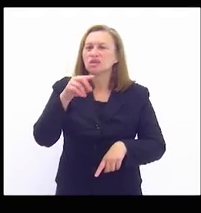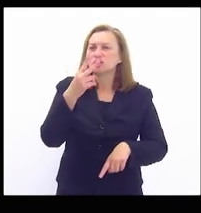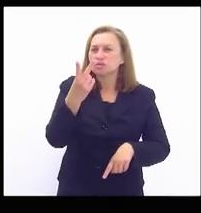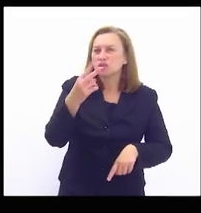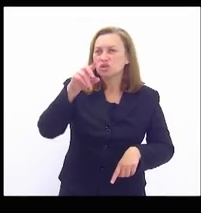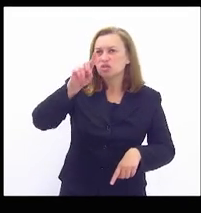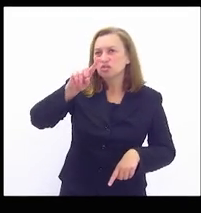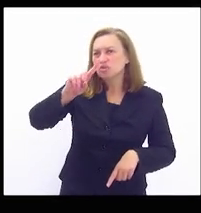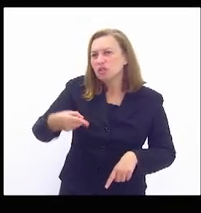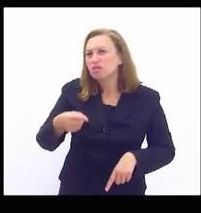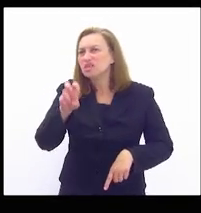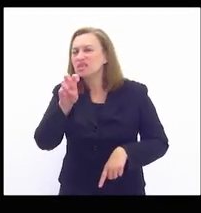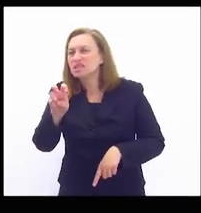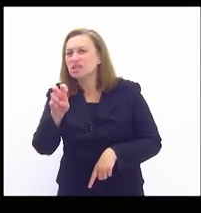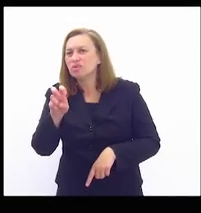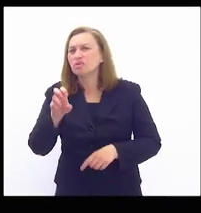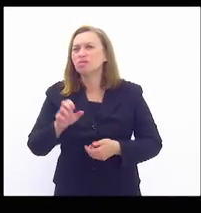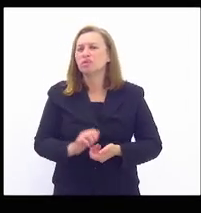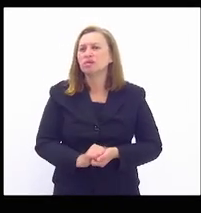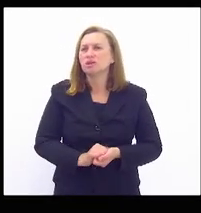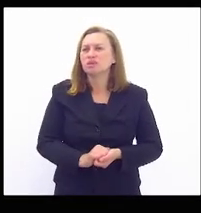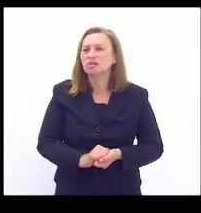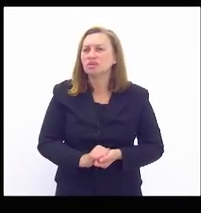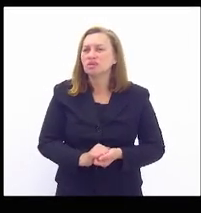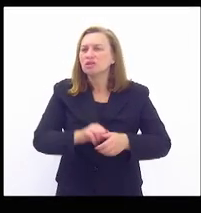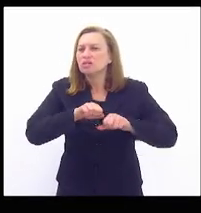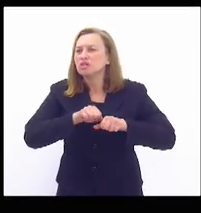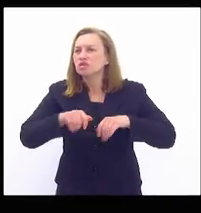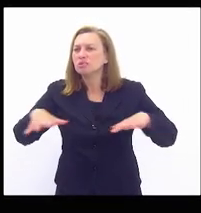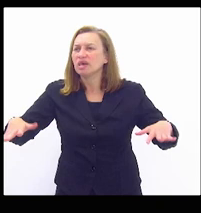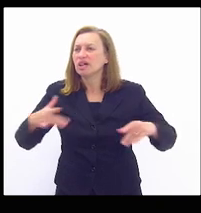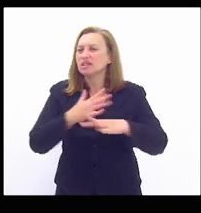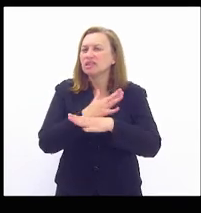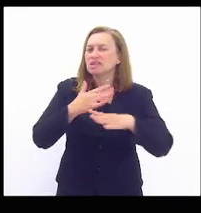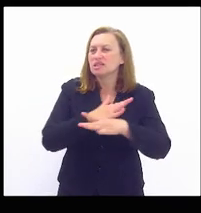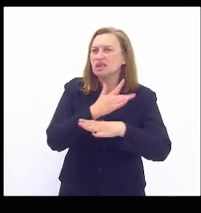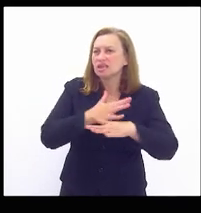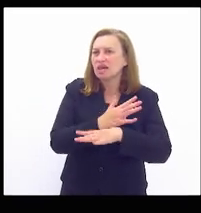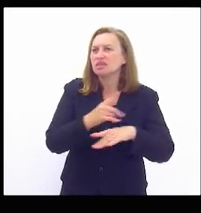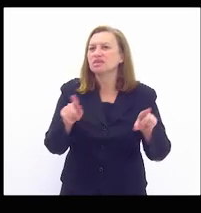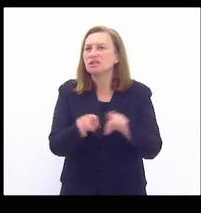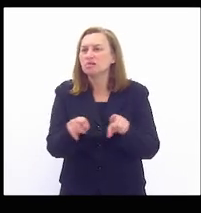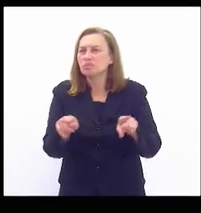micras, e estão espalhados na cidade. Nós estamos mostrando também